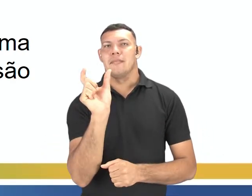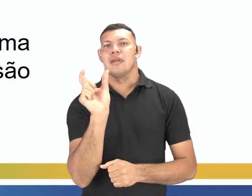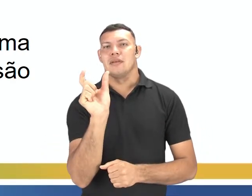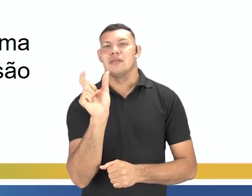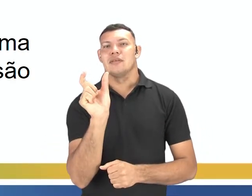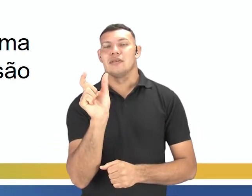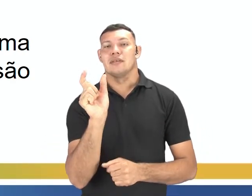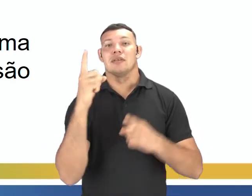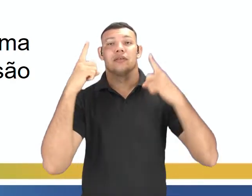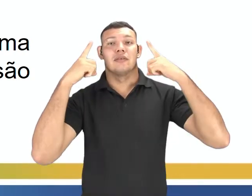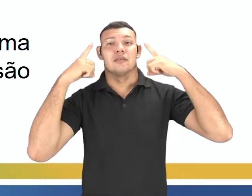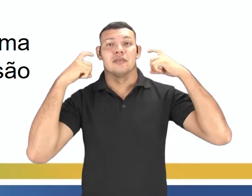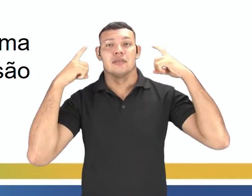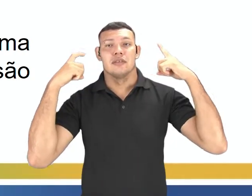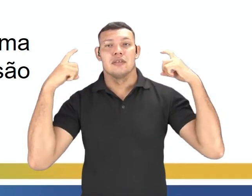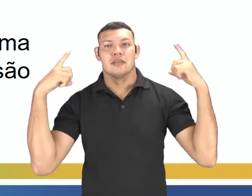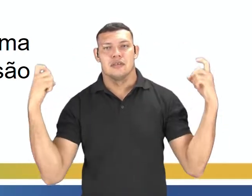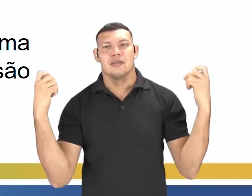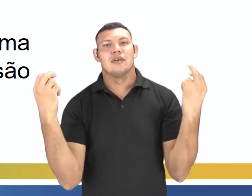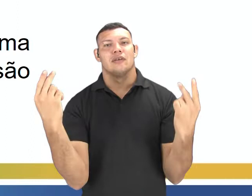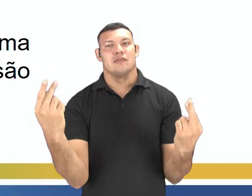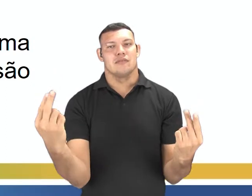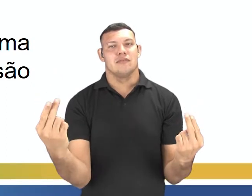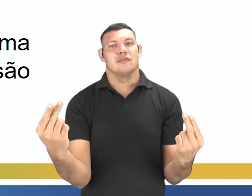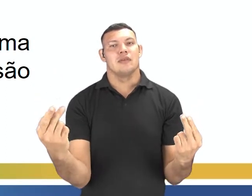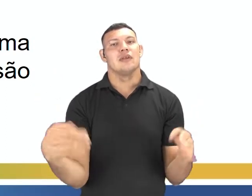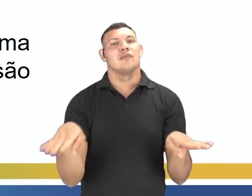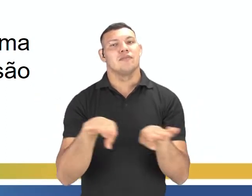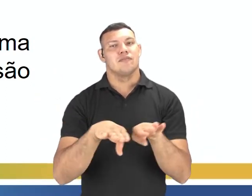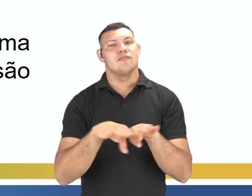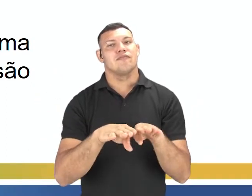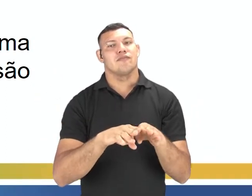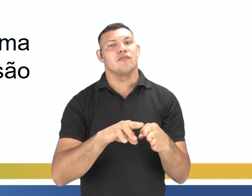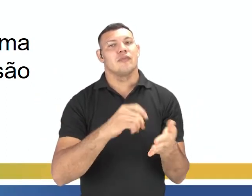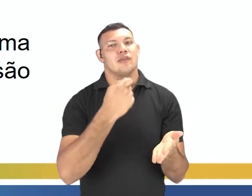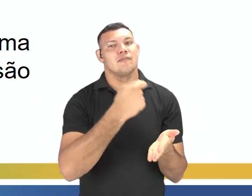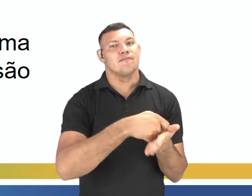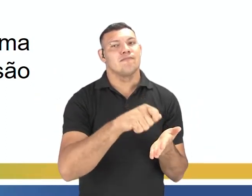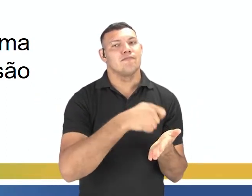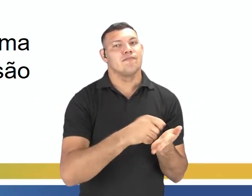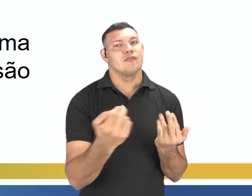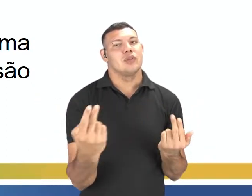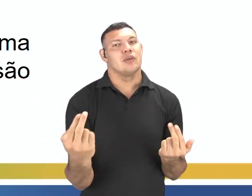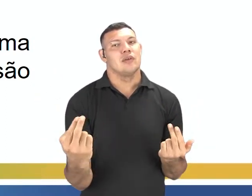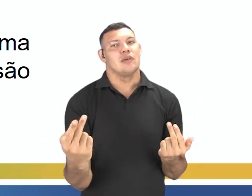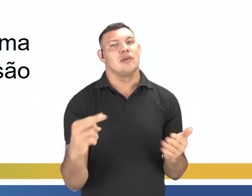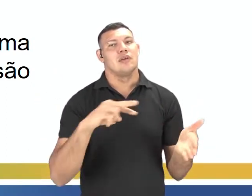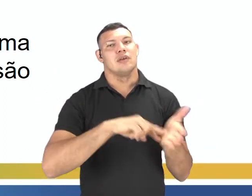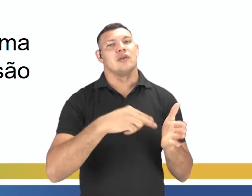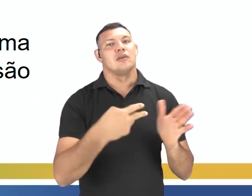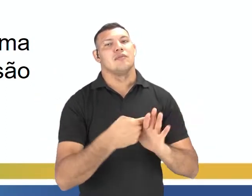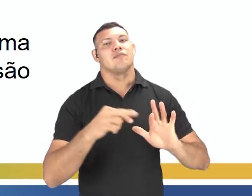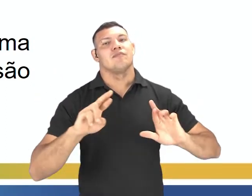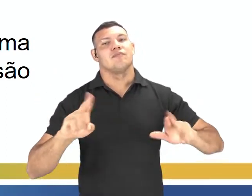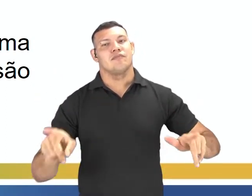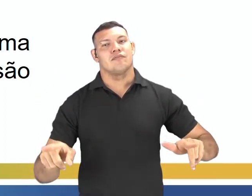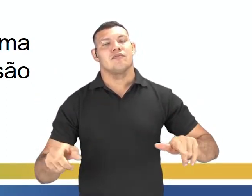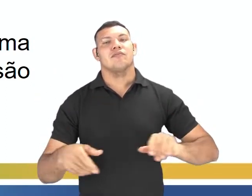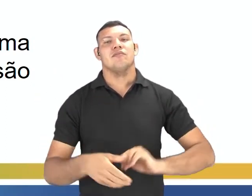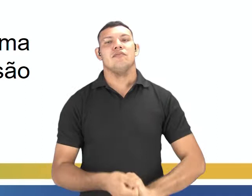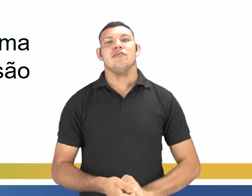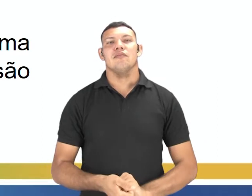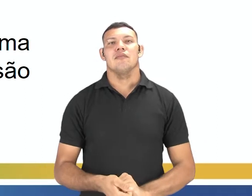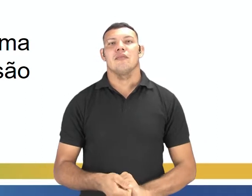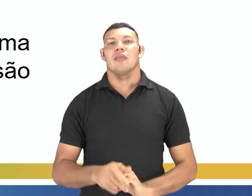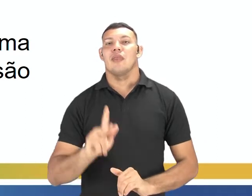mesma pronúncia ou até a mesma grafia, mas nunca o mesmo significado. As